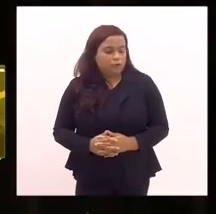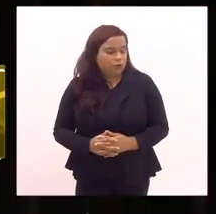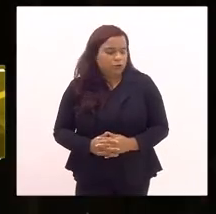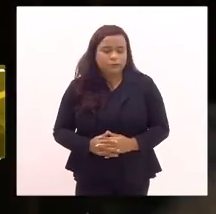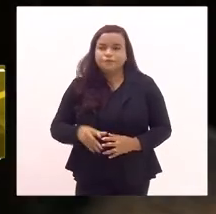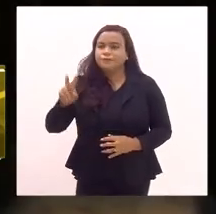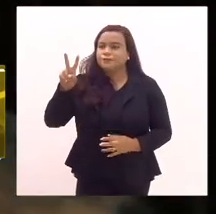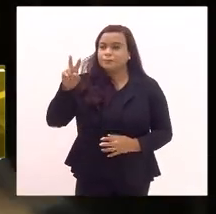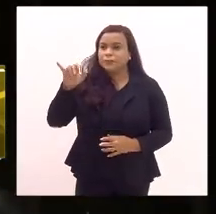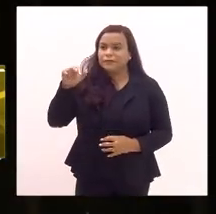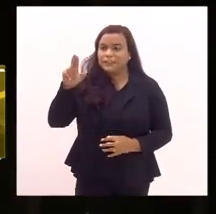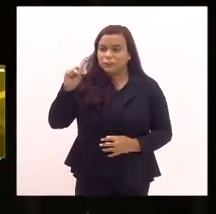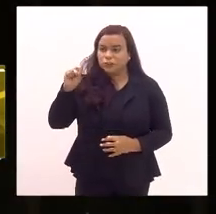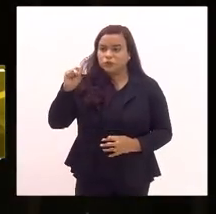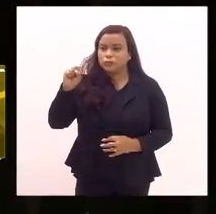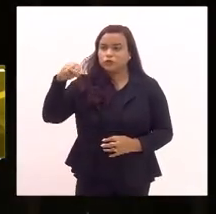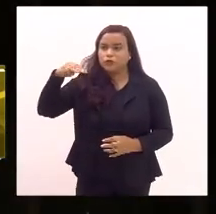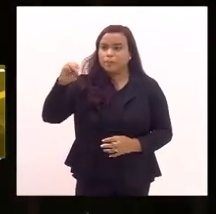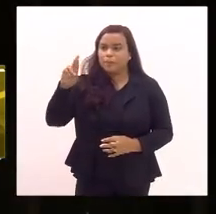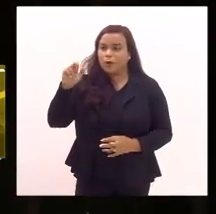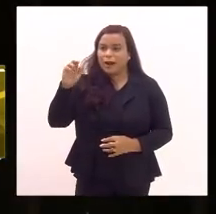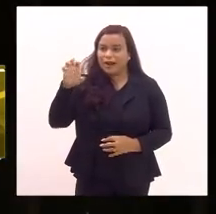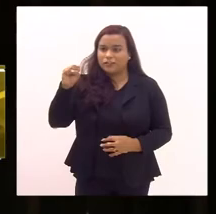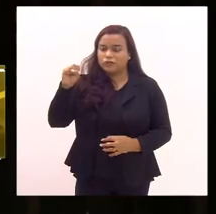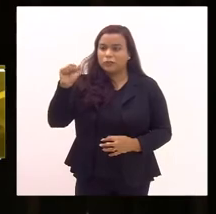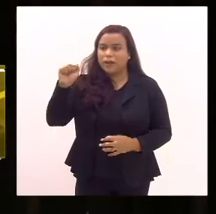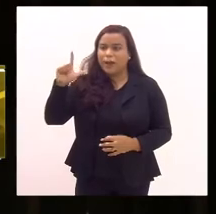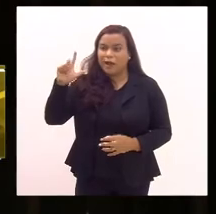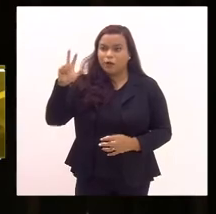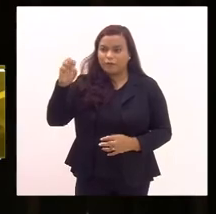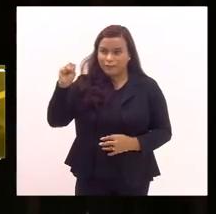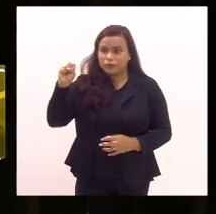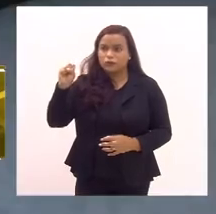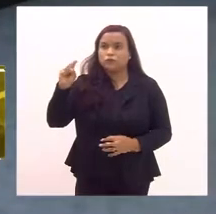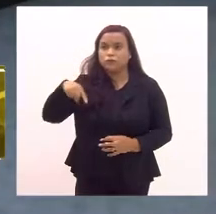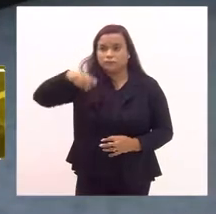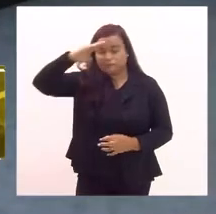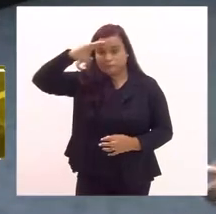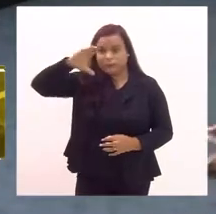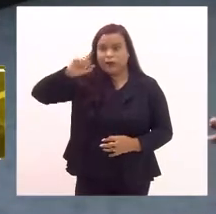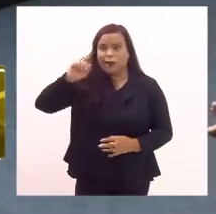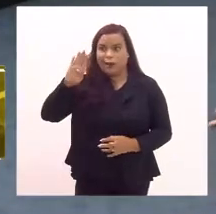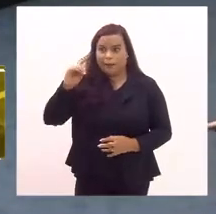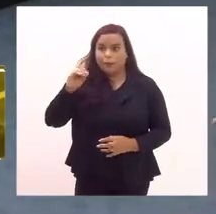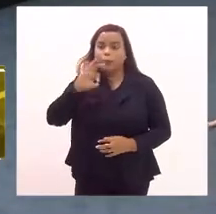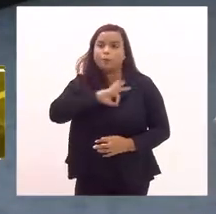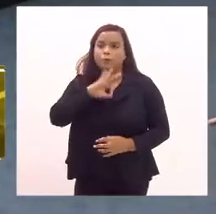Vinícius de Moraes Alves, cabo da Polícia Militar.